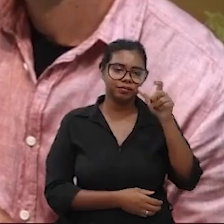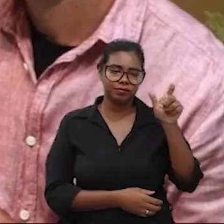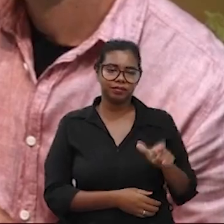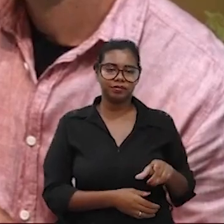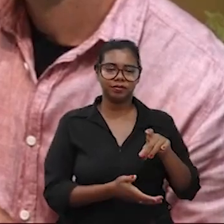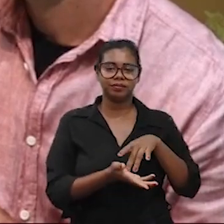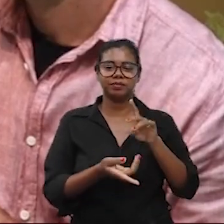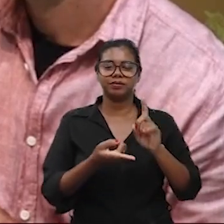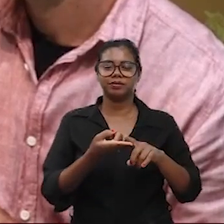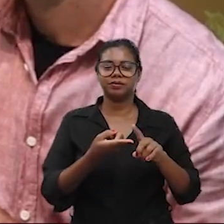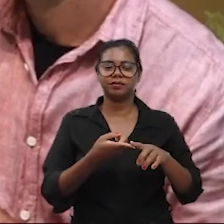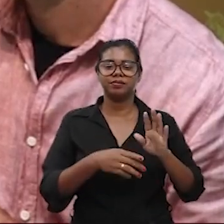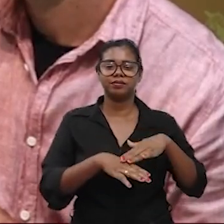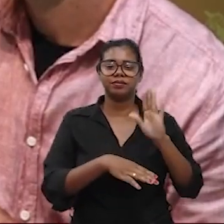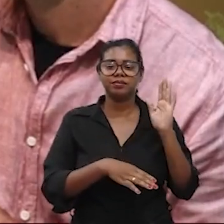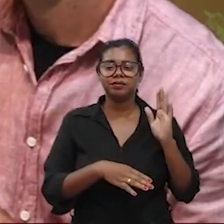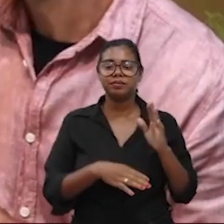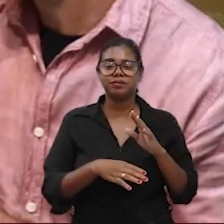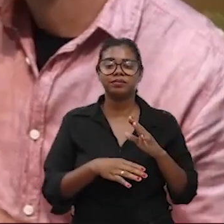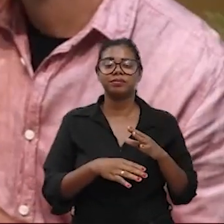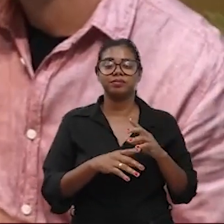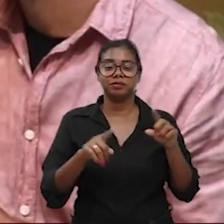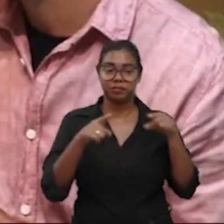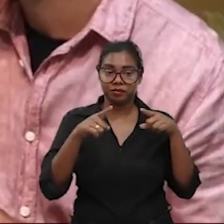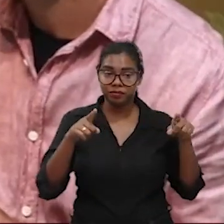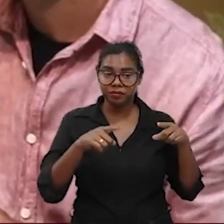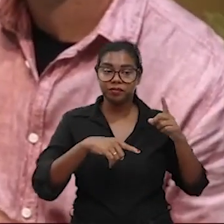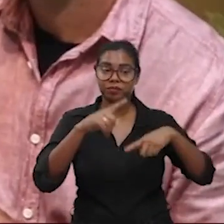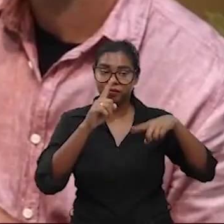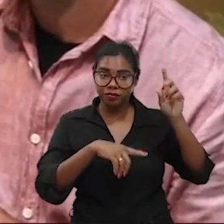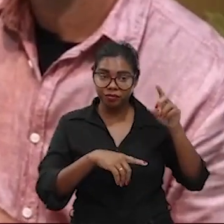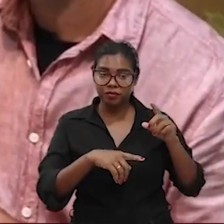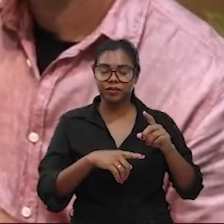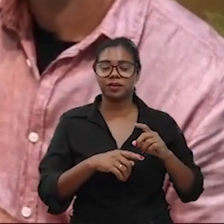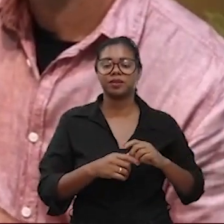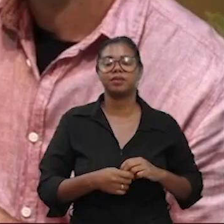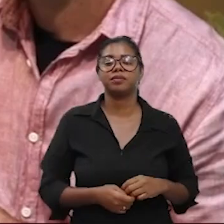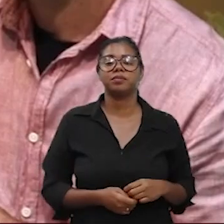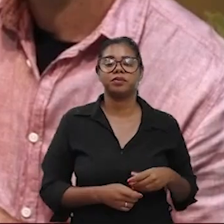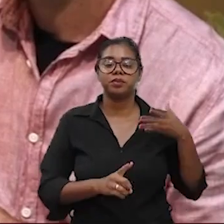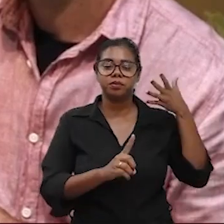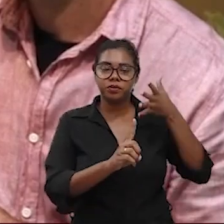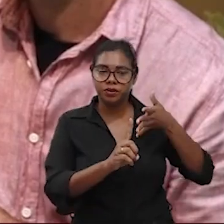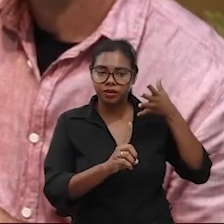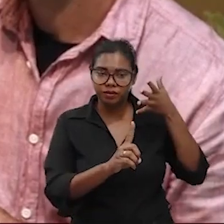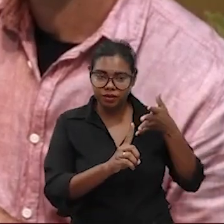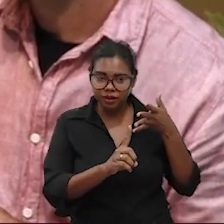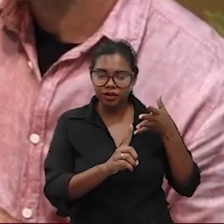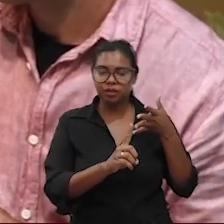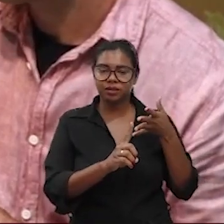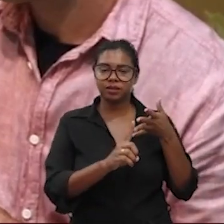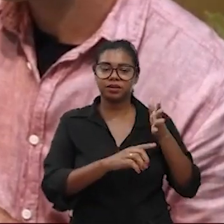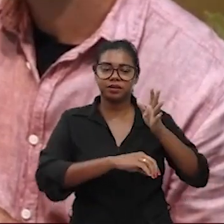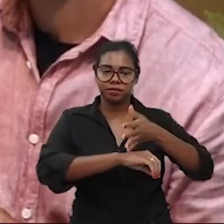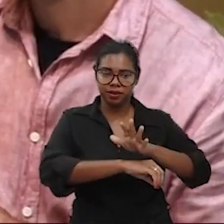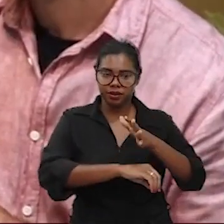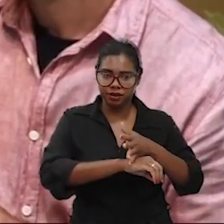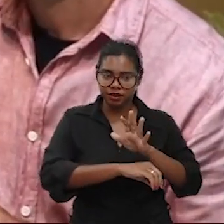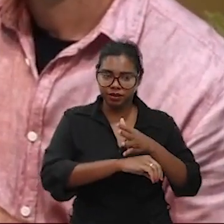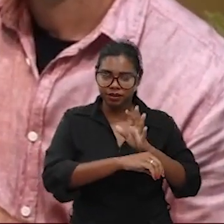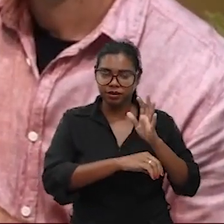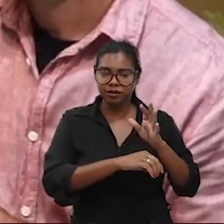o repertório ele sempre se alteram, né? Sim, sim. A gente busca uma referência quando não tem acesso ao